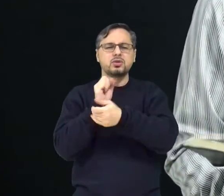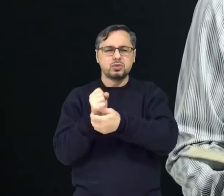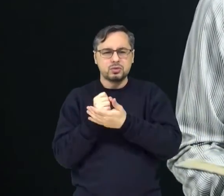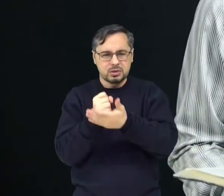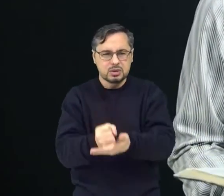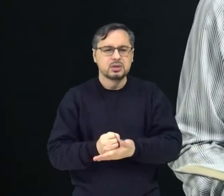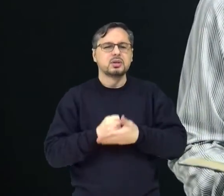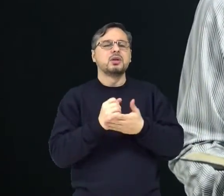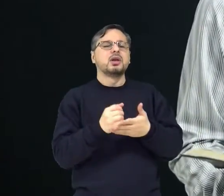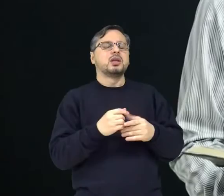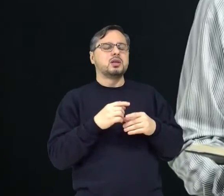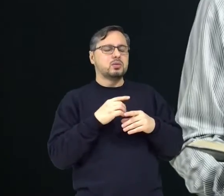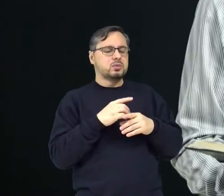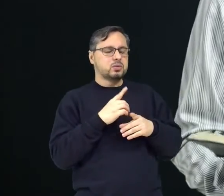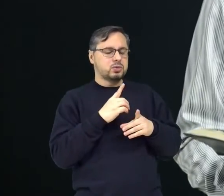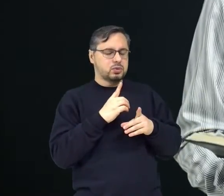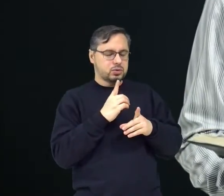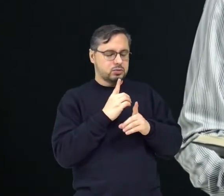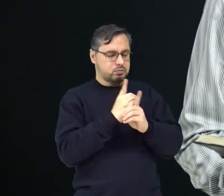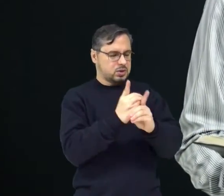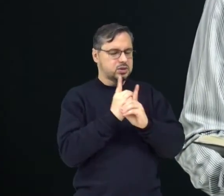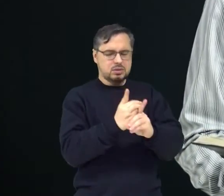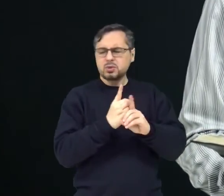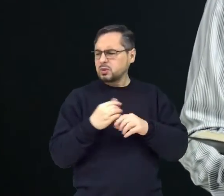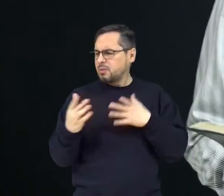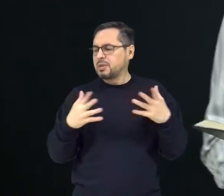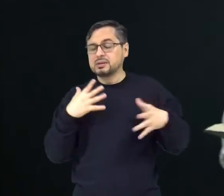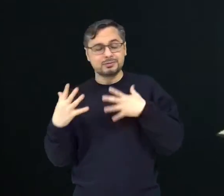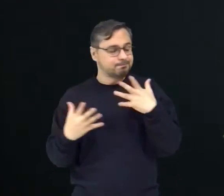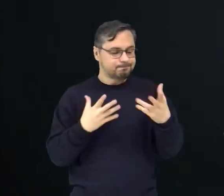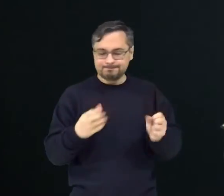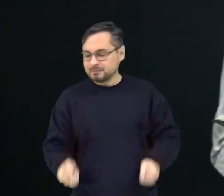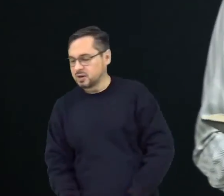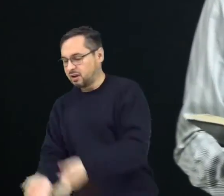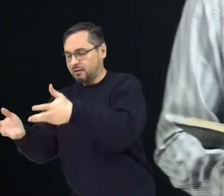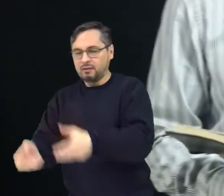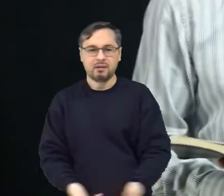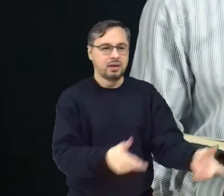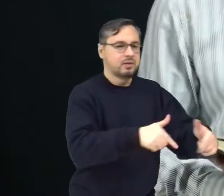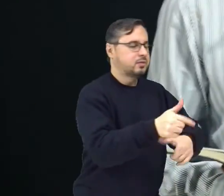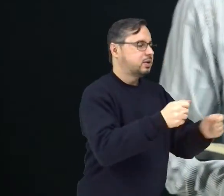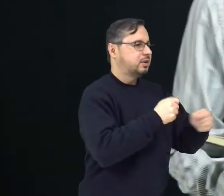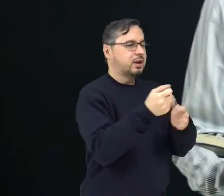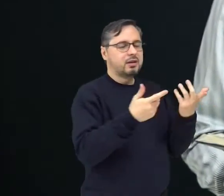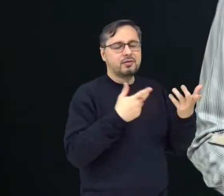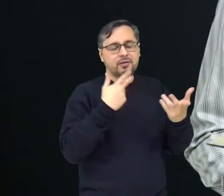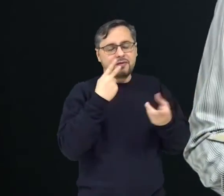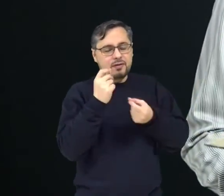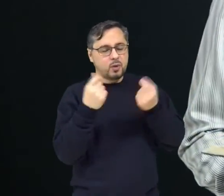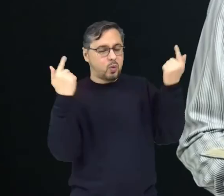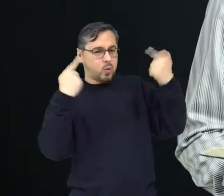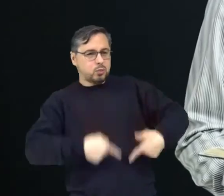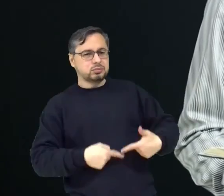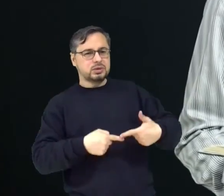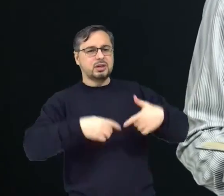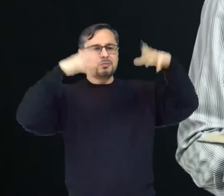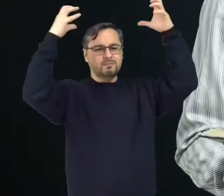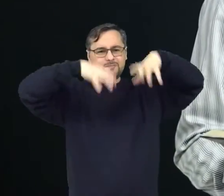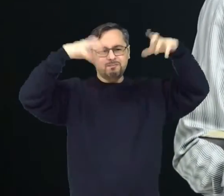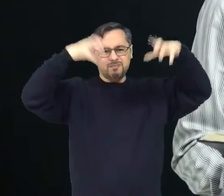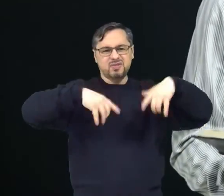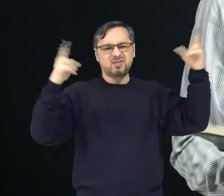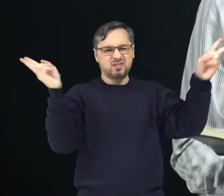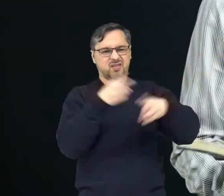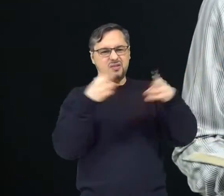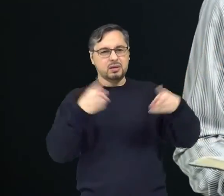começam a trabalhar para debelar aquela situação, começam então a trabalhar para lutar contra a tempestade e